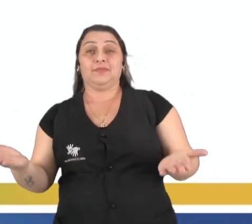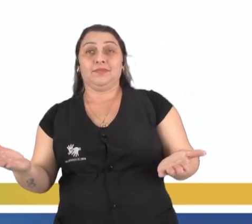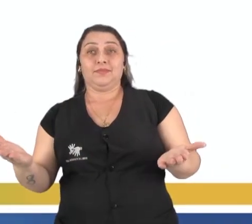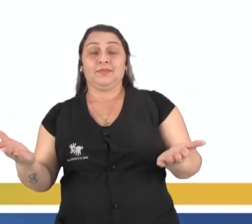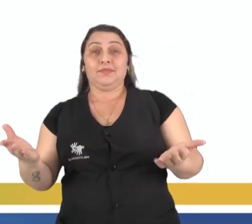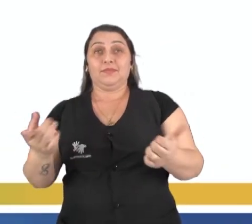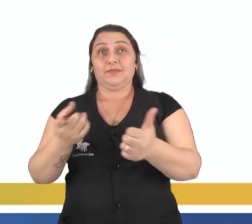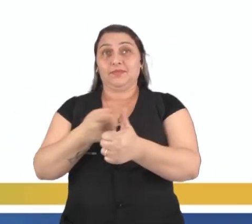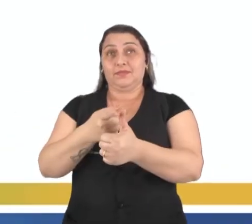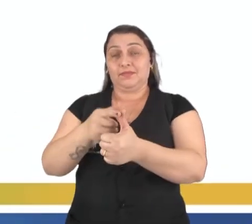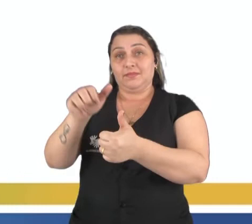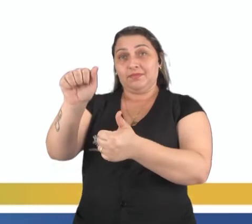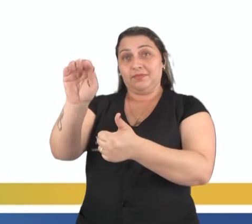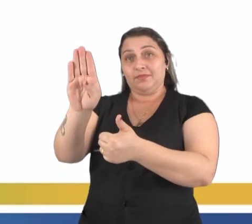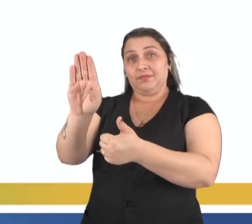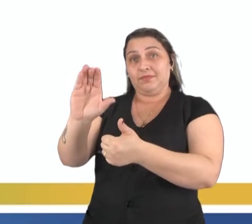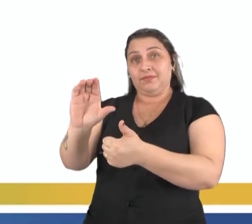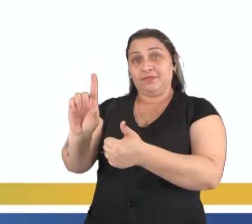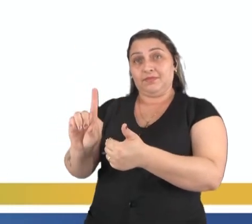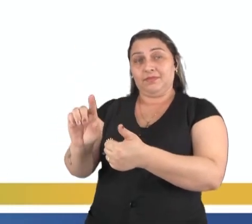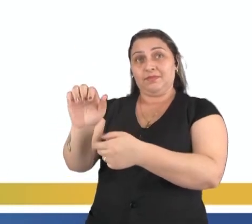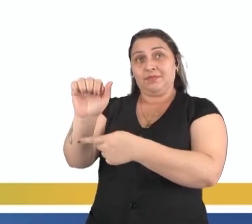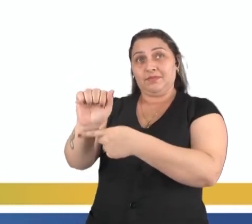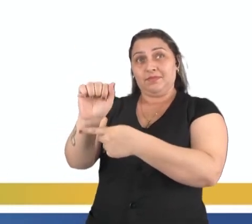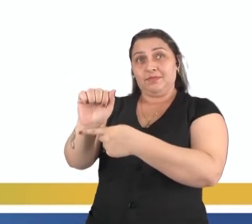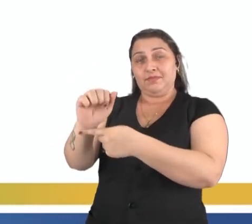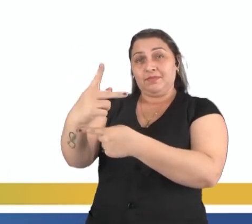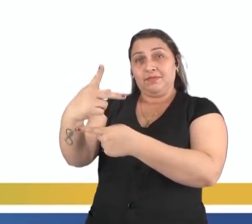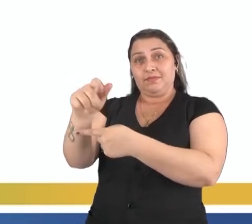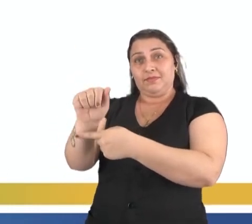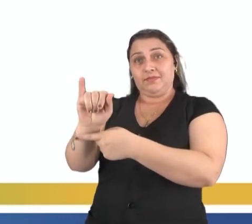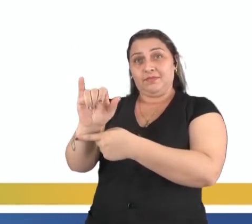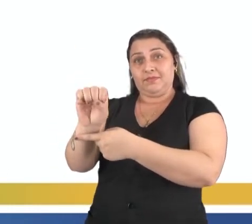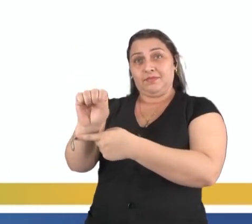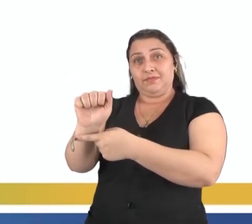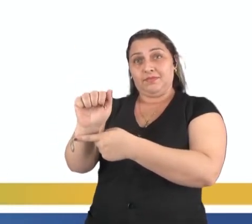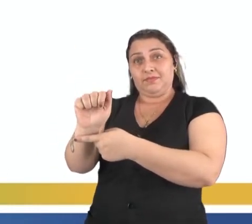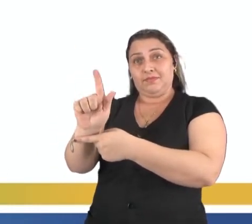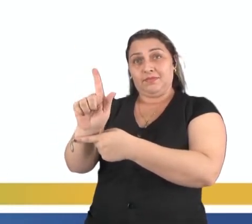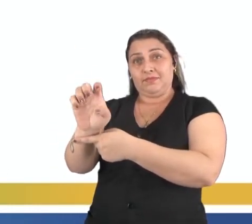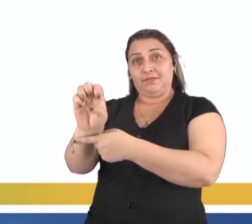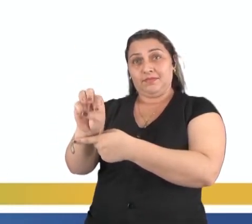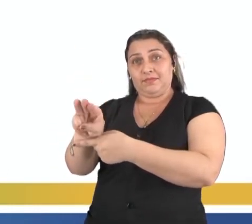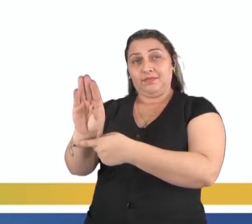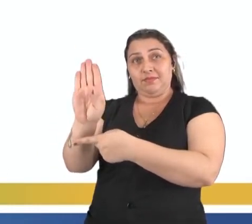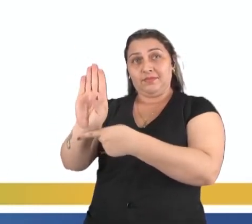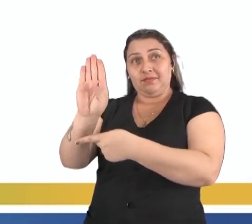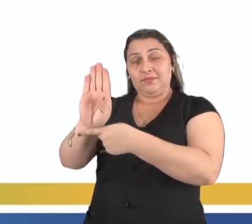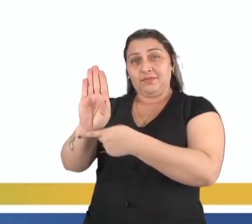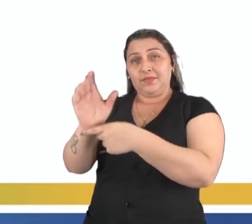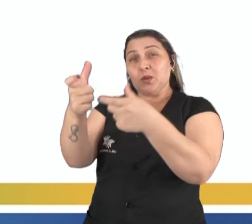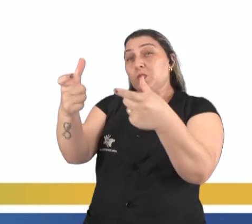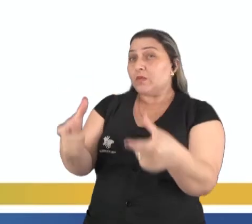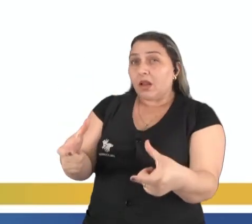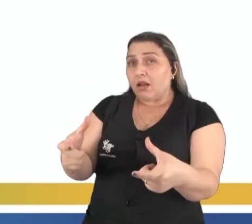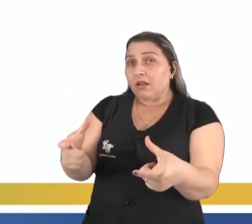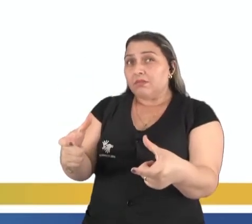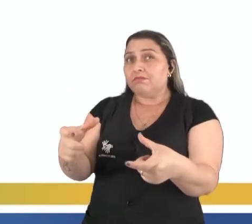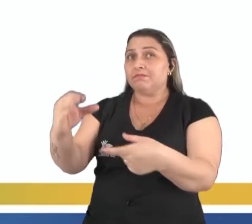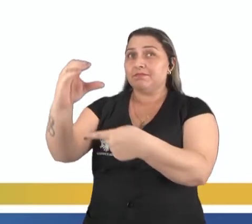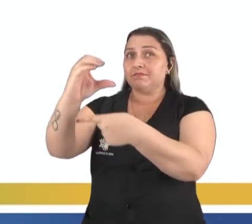às primeiras alternativas? Letra A seria paisagem? Letra B, ou seria